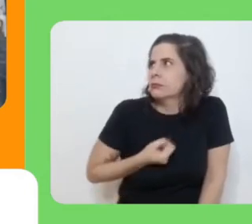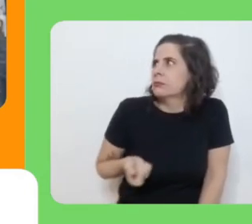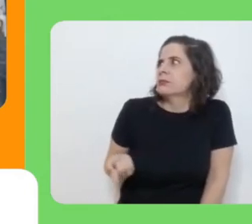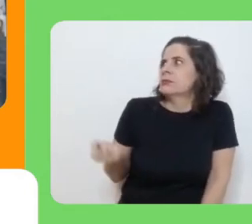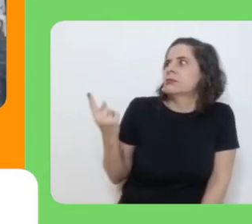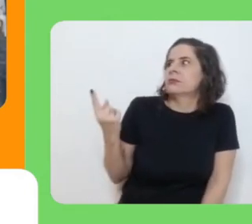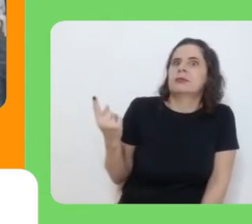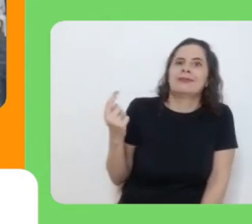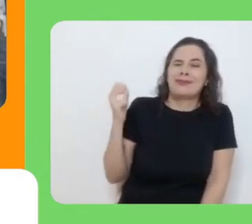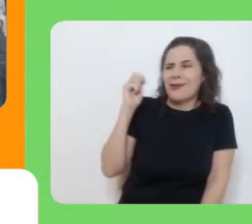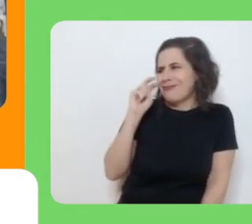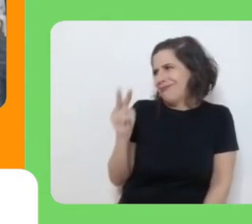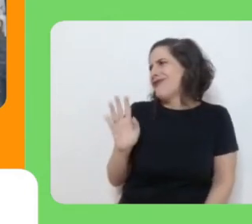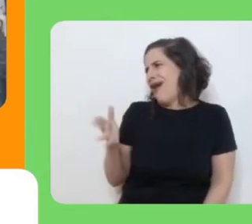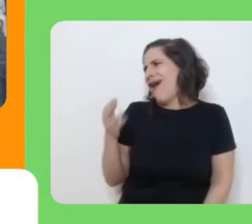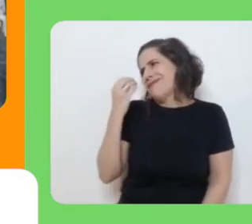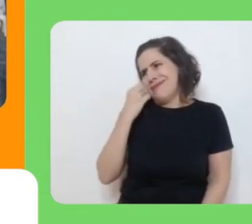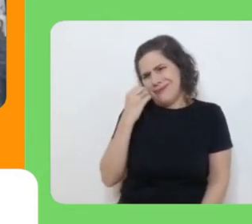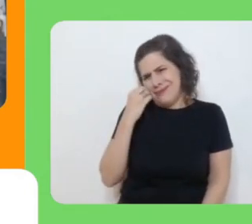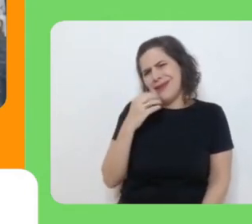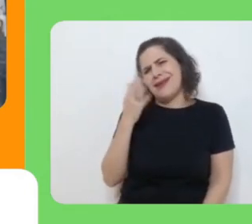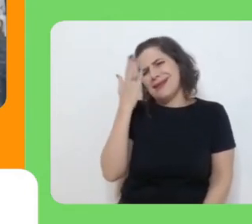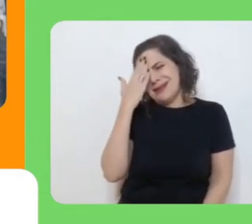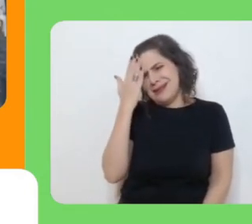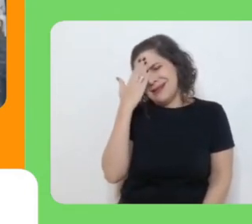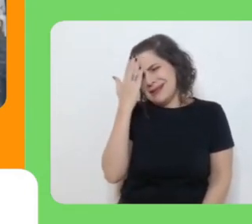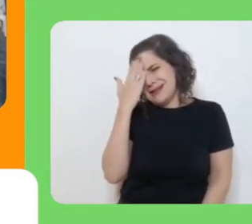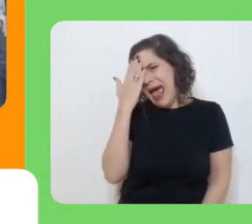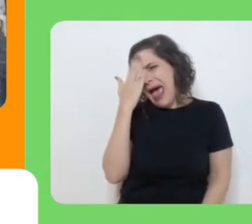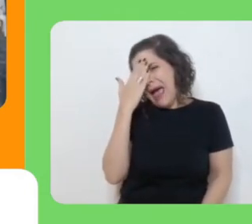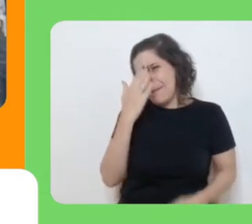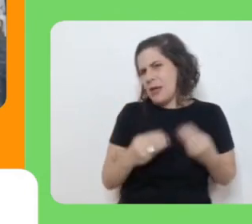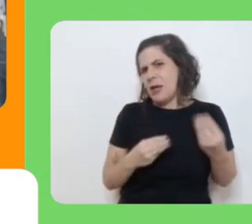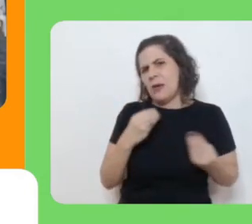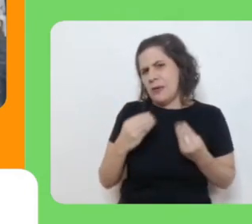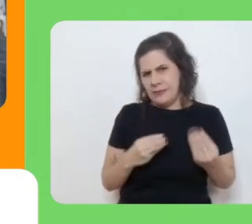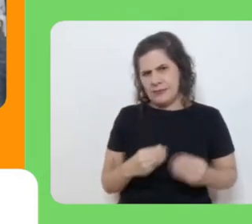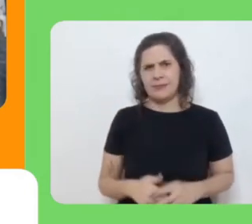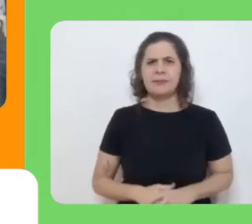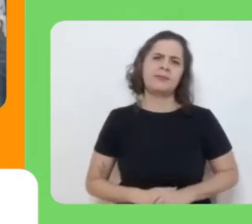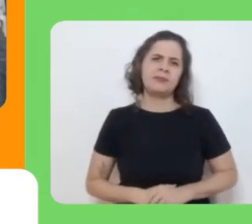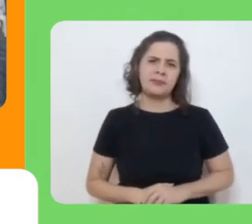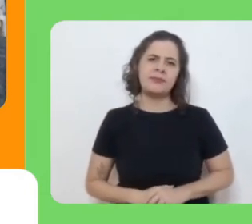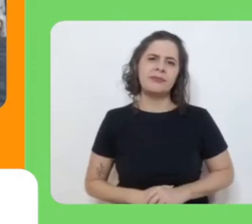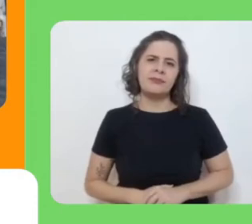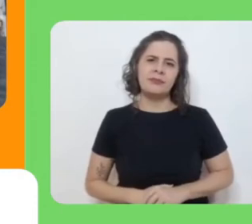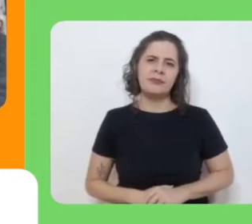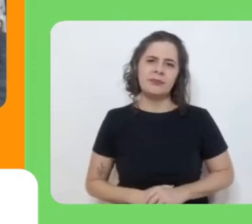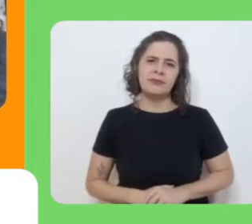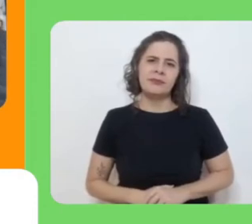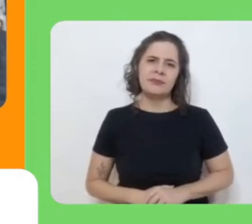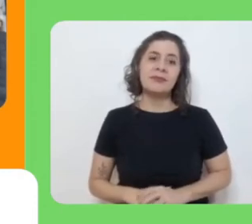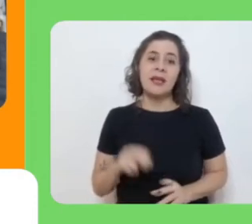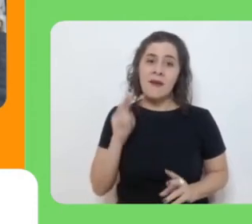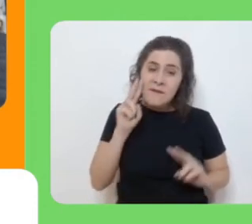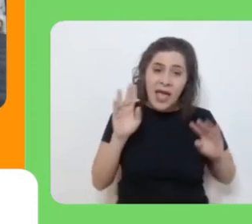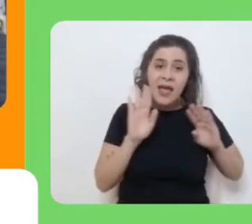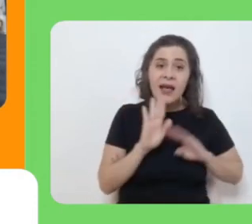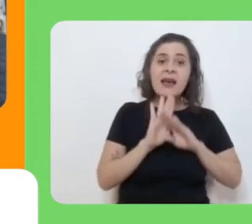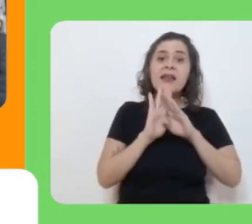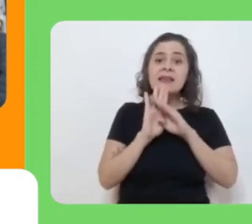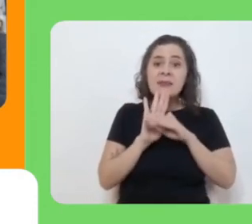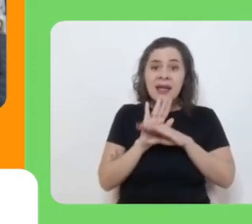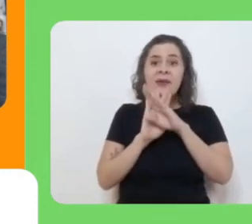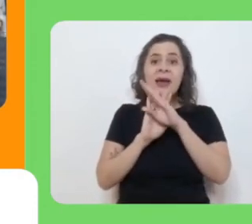no mercado há mais tempo, a gente que é um pouquinho mais velho, a gente fala assim: É. Olha. isso aí sabe. Crescimento orgânico é